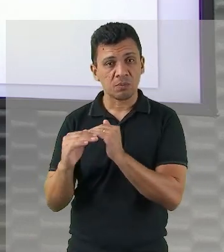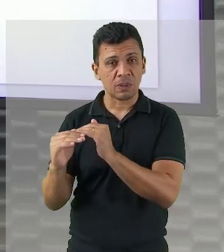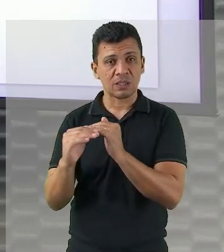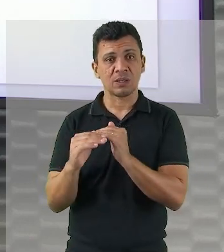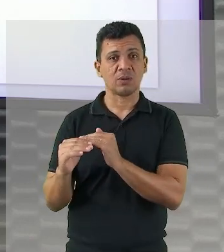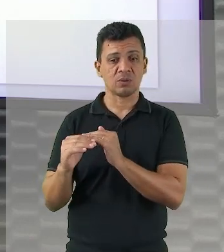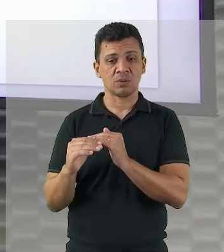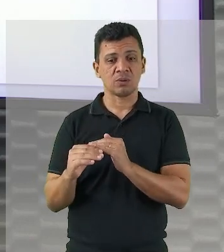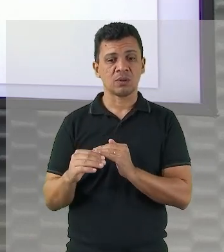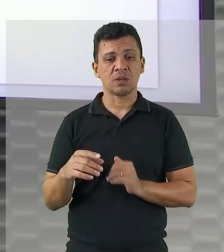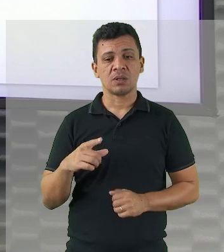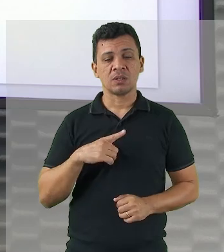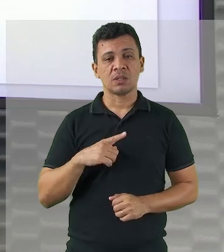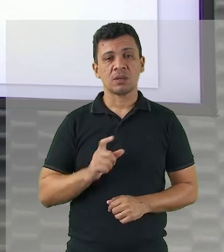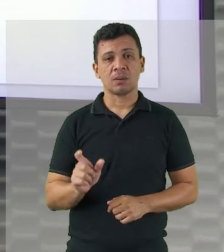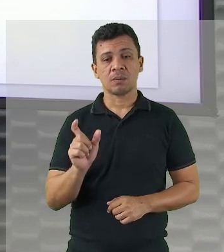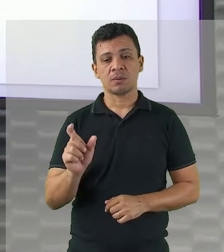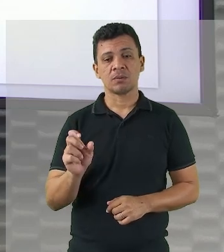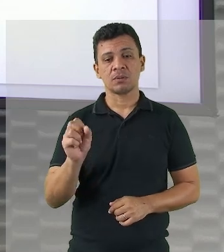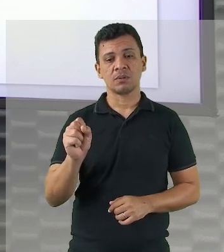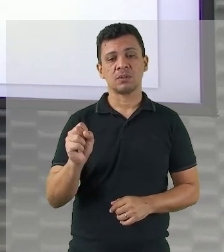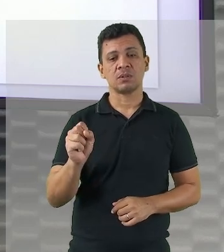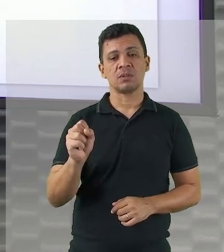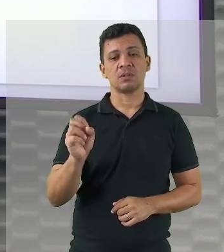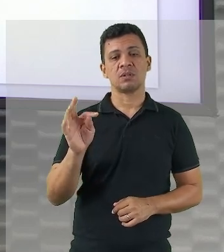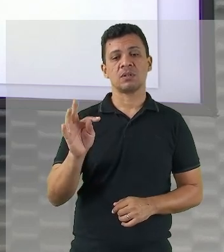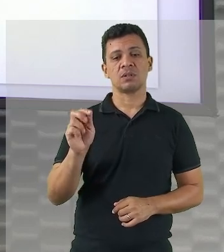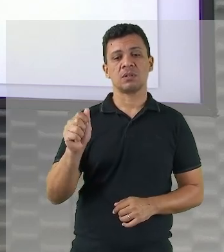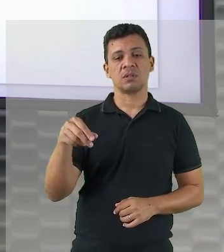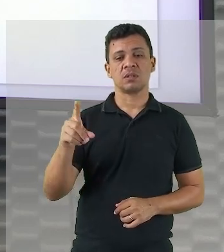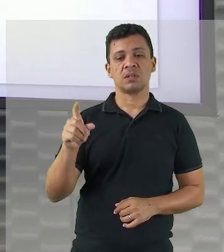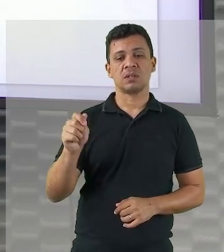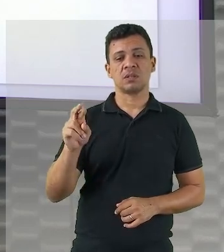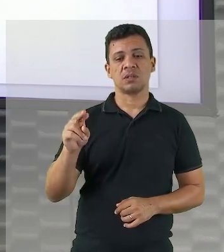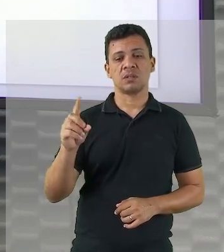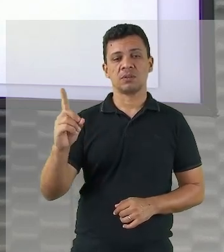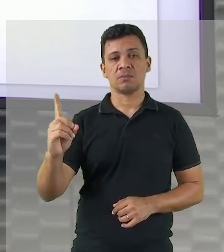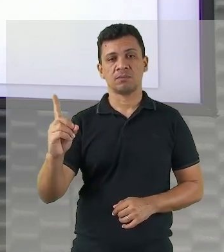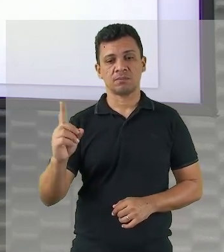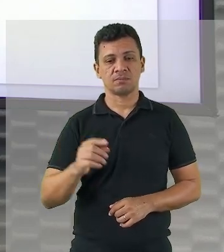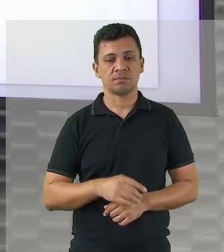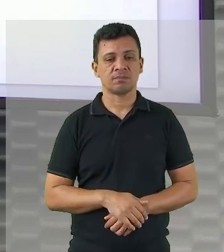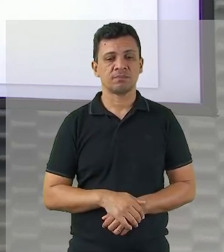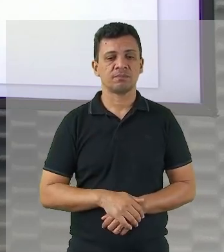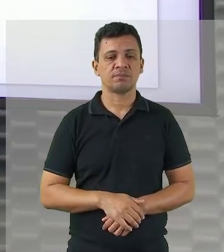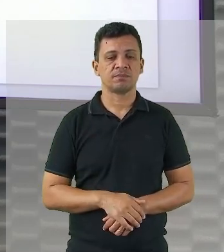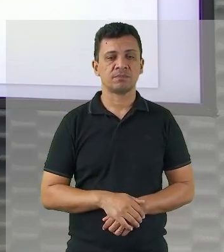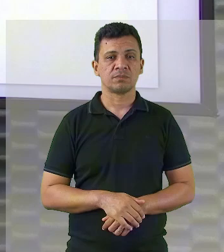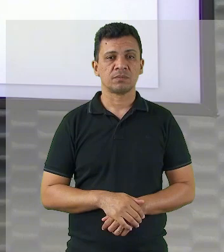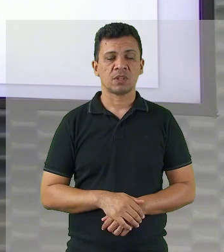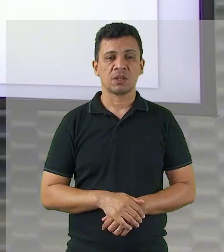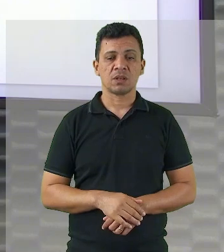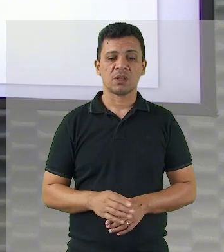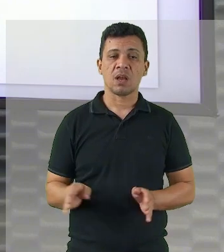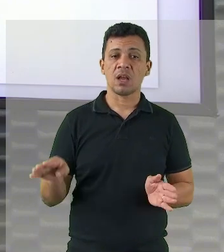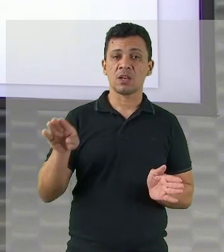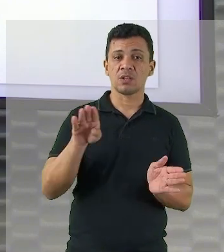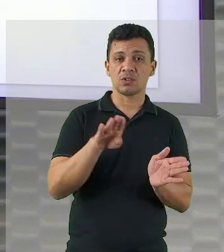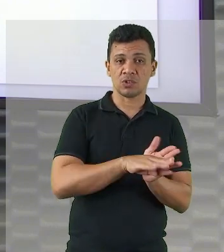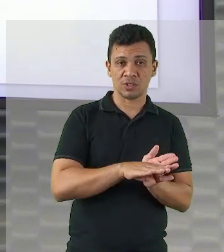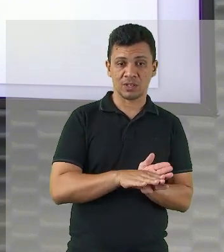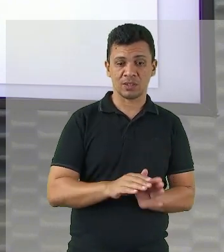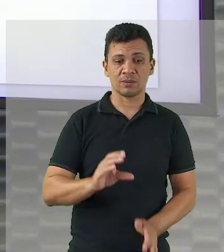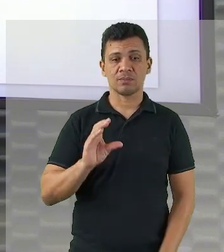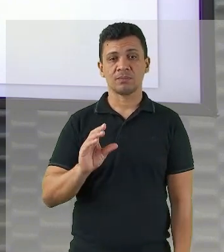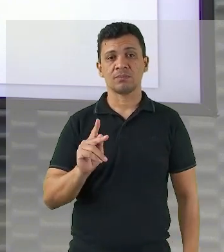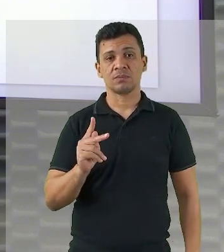usa essa nomenclatura de standard, que seria essa classificação. Check-in, check-out, check-in